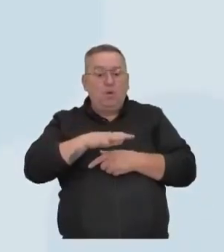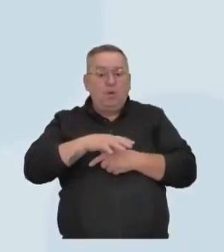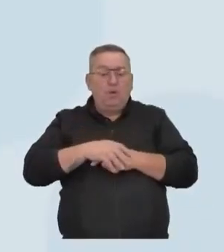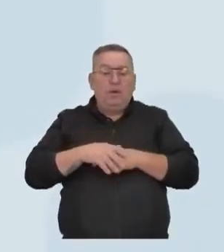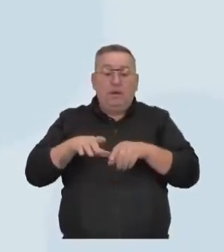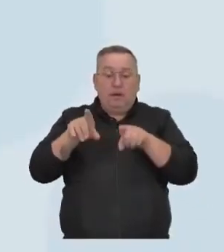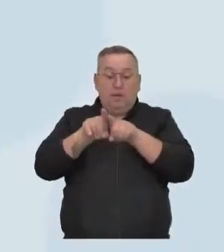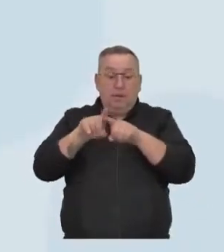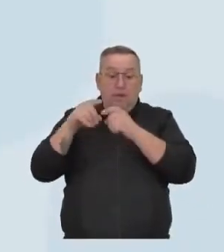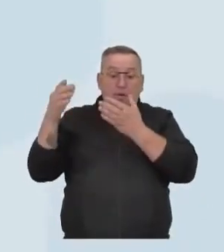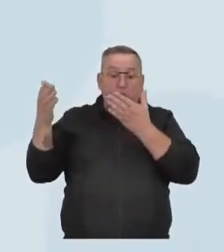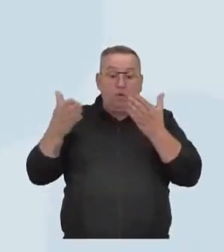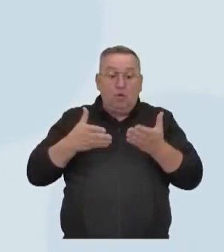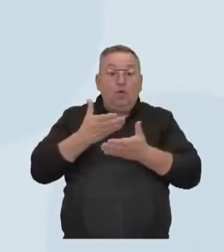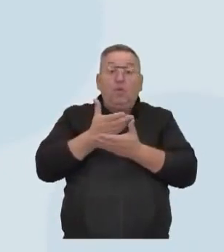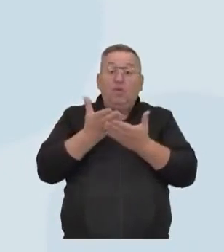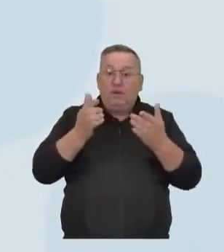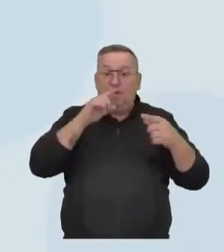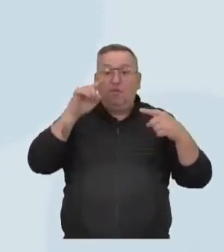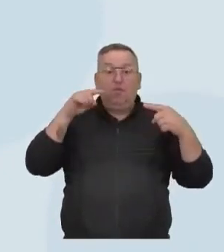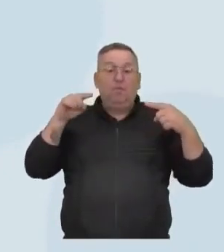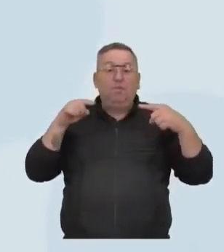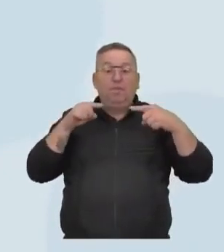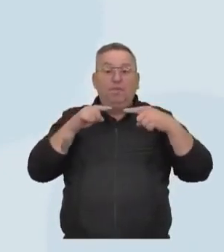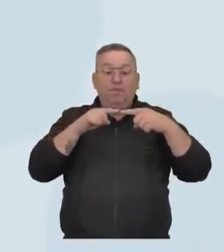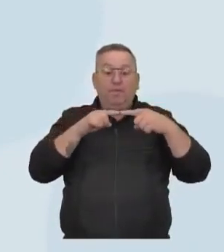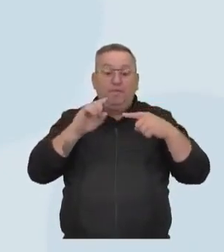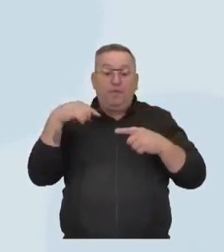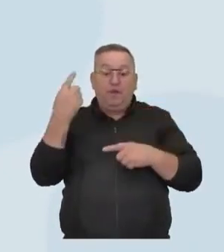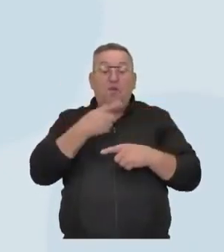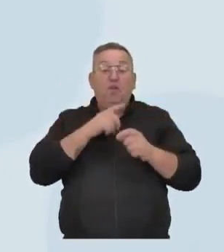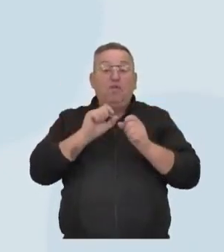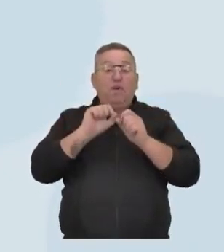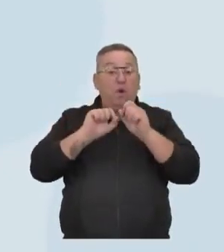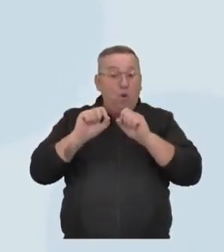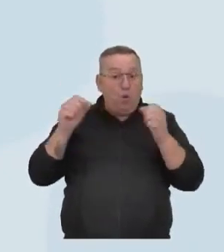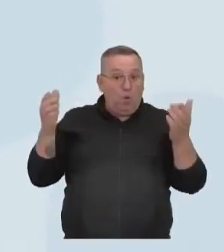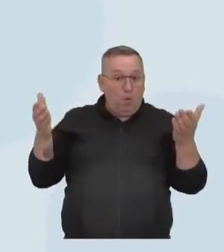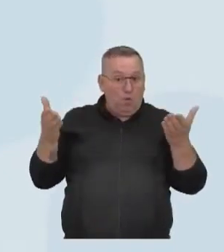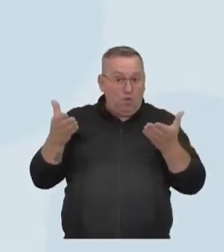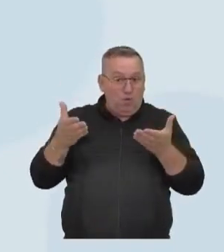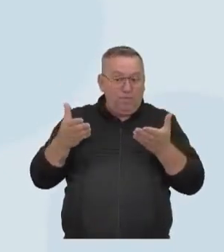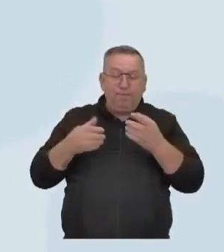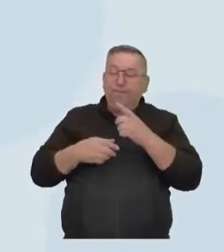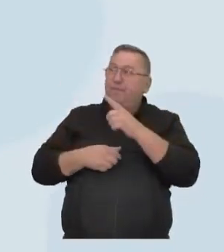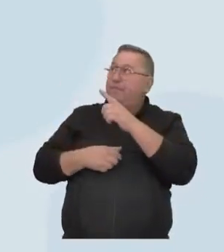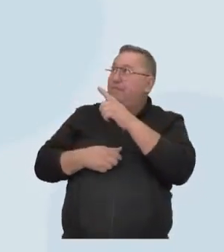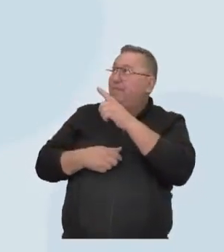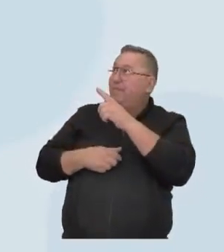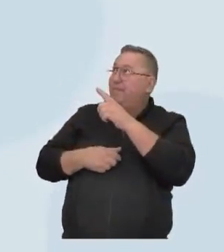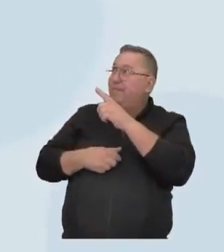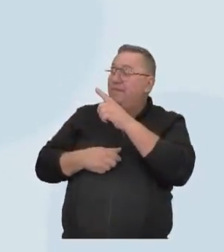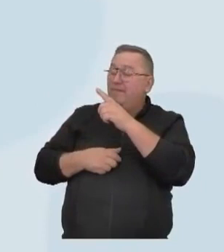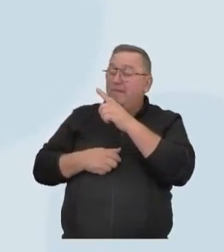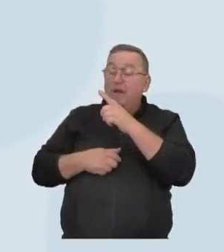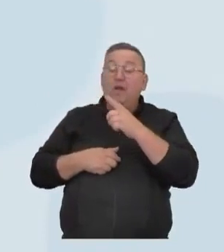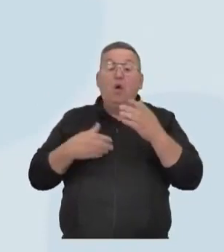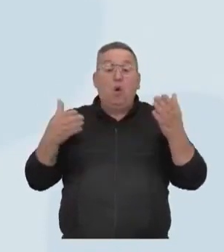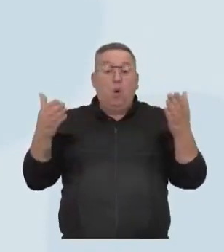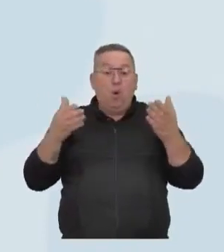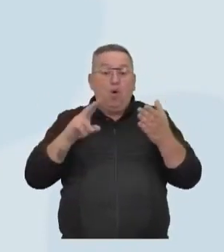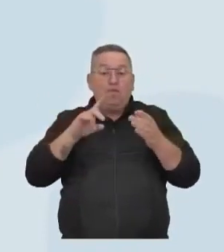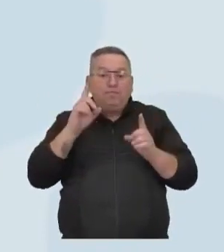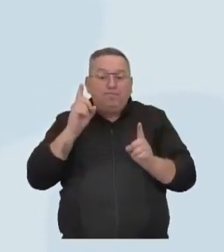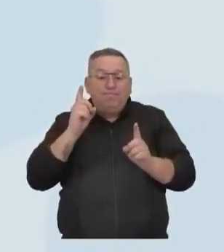eu trouxe para vocês aqui o objetivo. O que nós faremos hoje? Hoje, nós iremos identificar